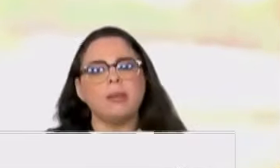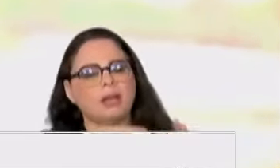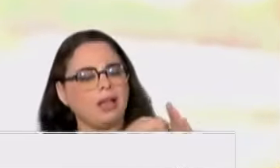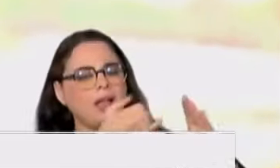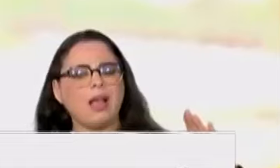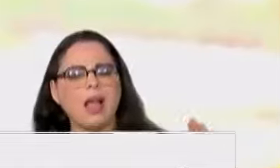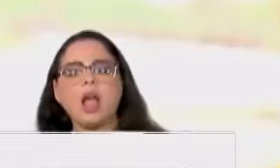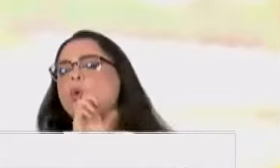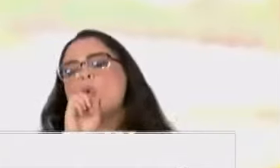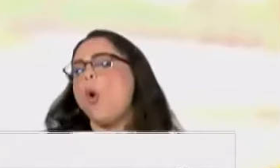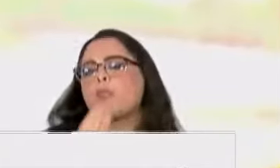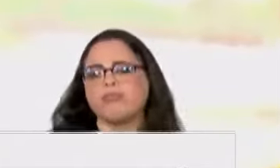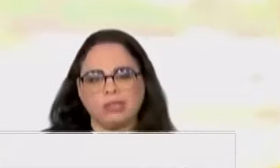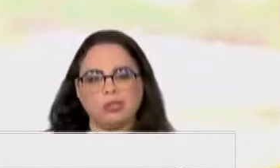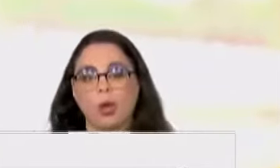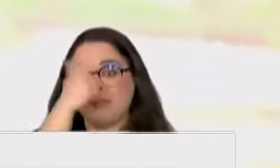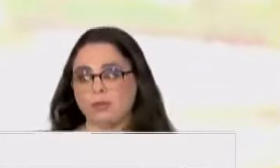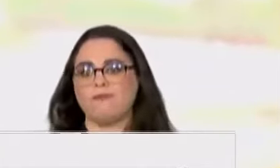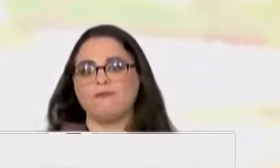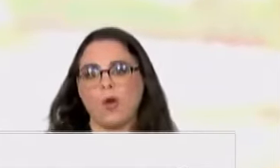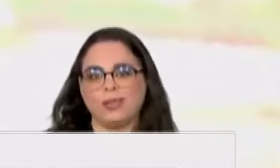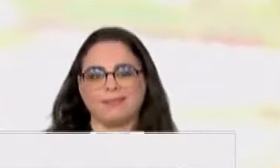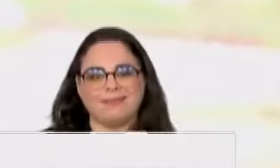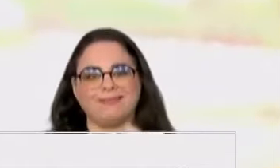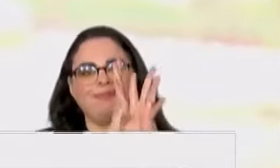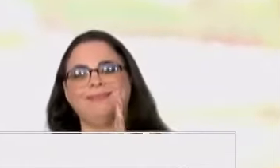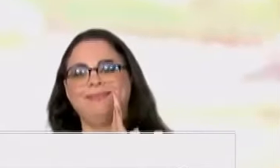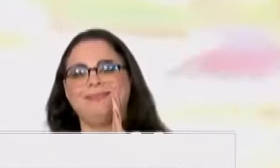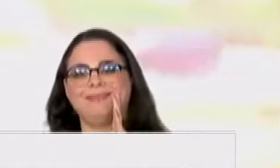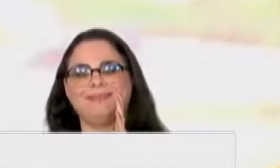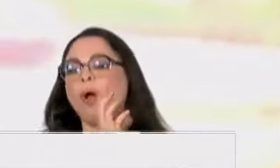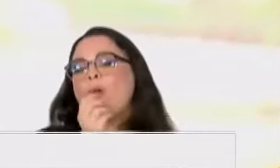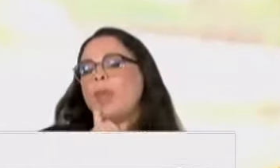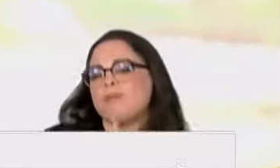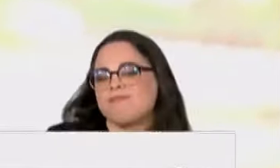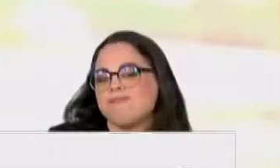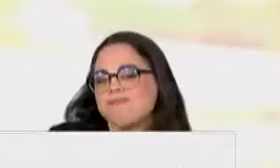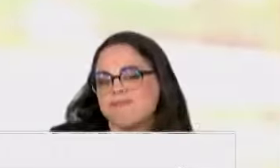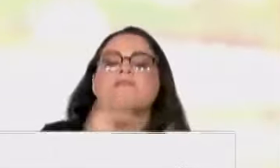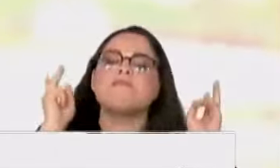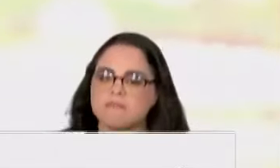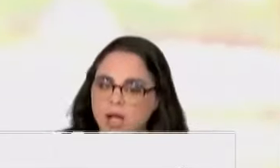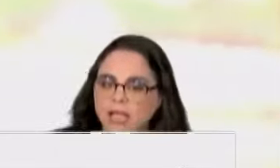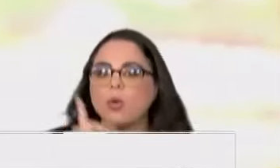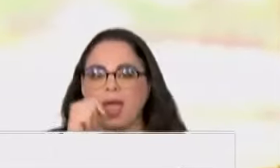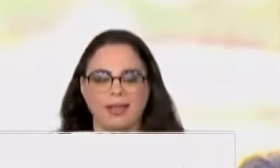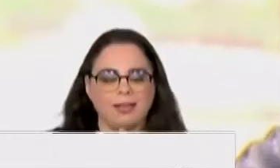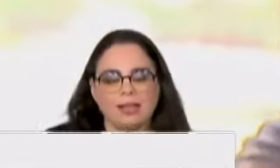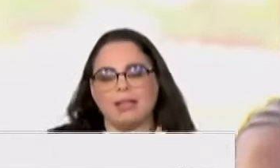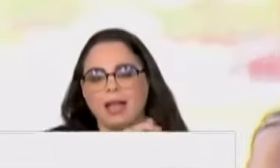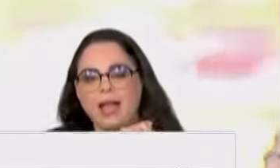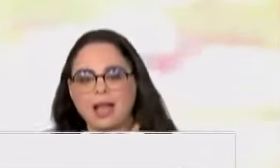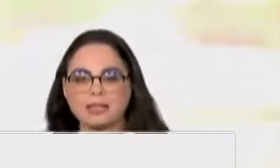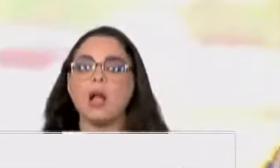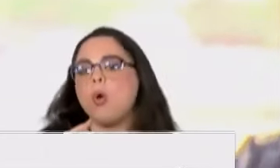seleção de quem virá na fila da repatriação? Se vai seguir o mesmo critério de Gaza ou, por